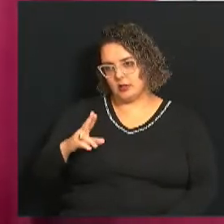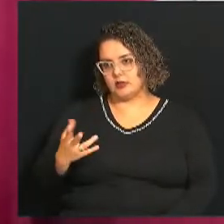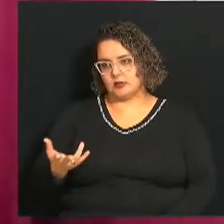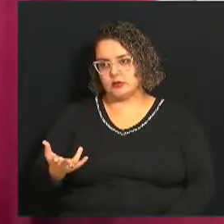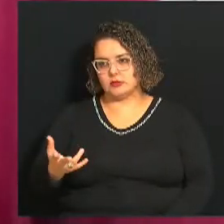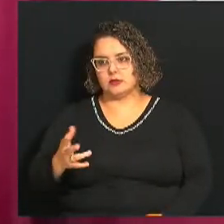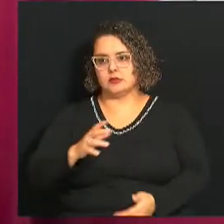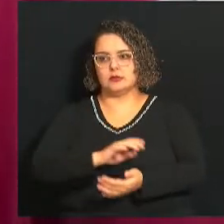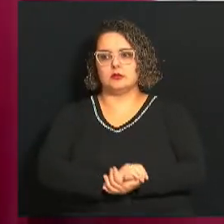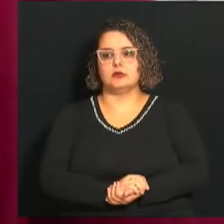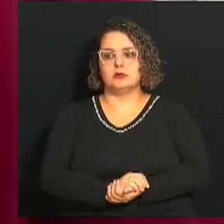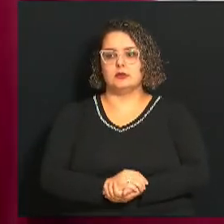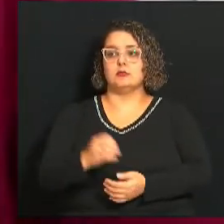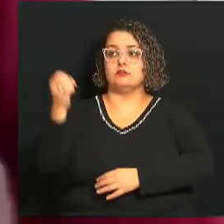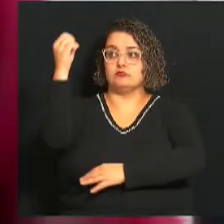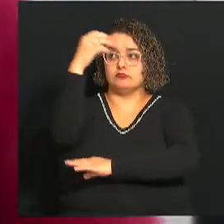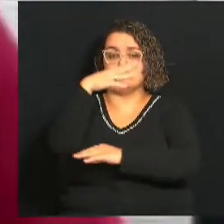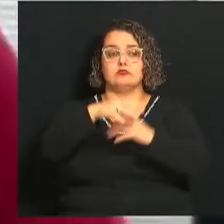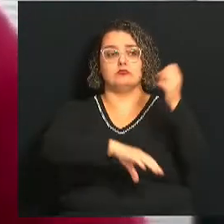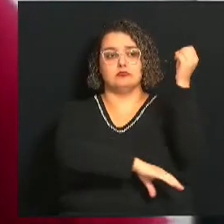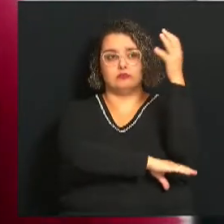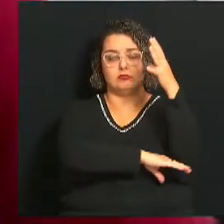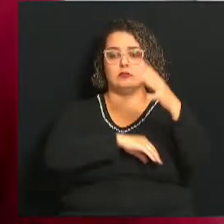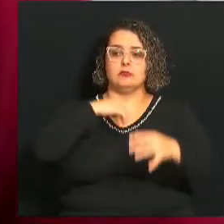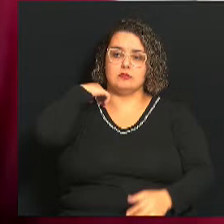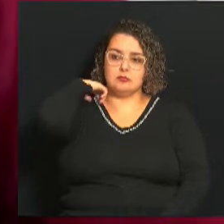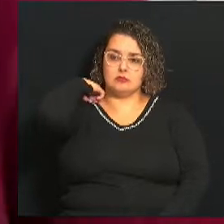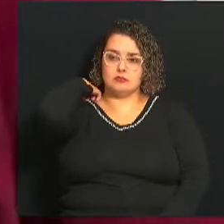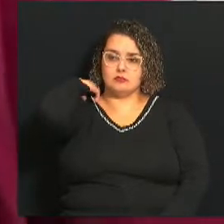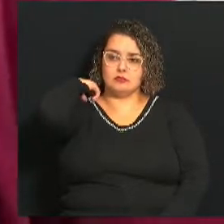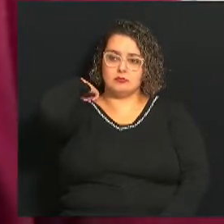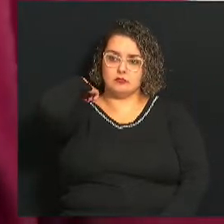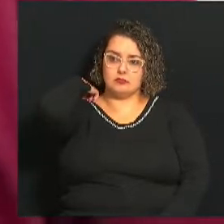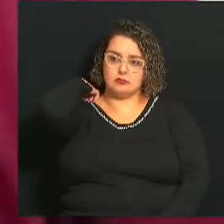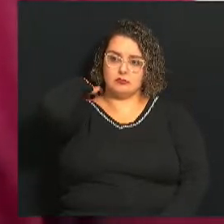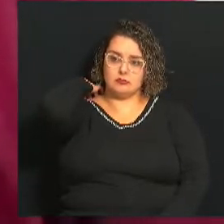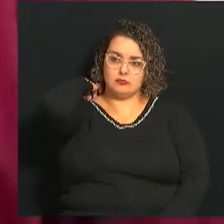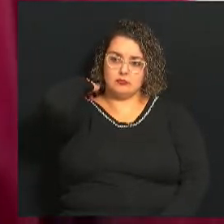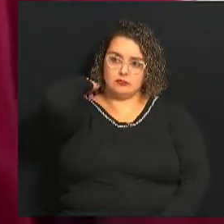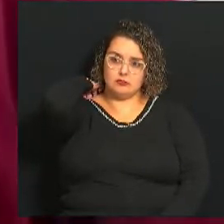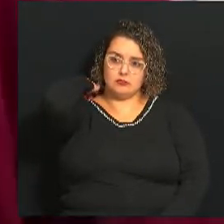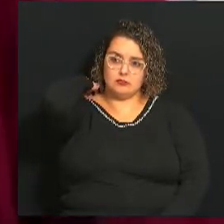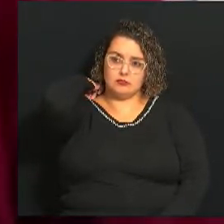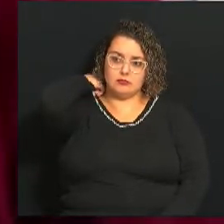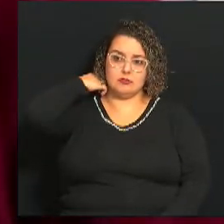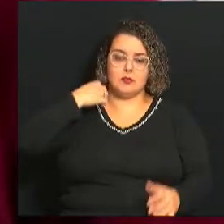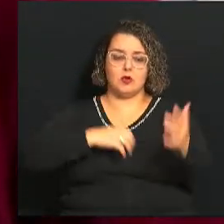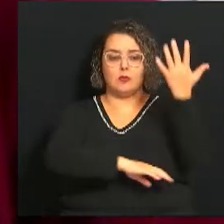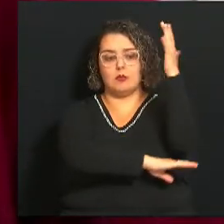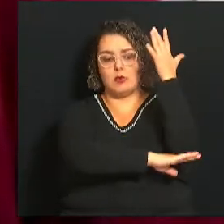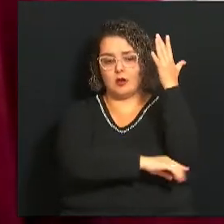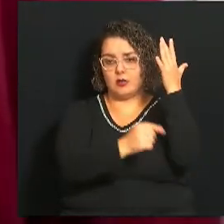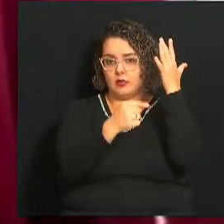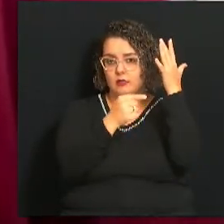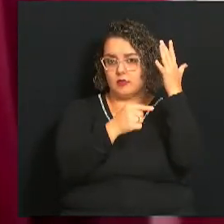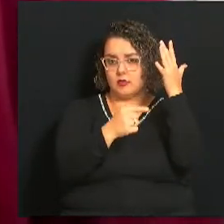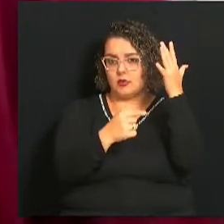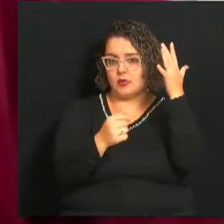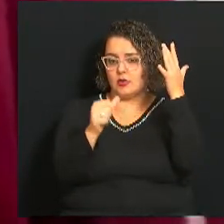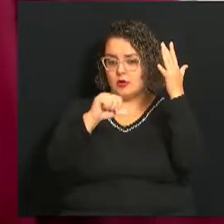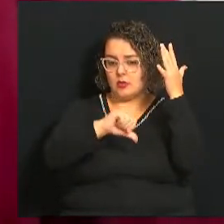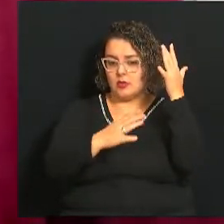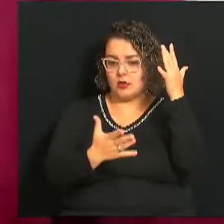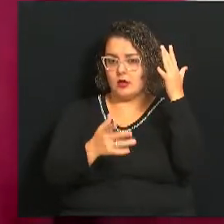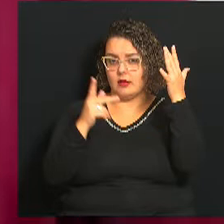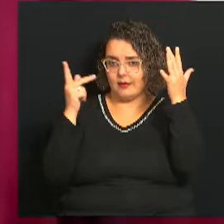iluminação pública, viu? Diga-se de passagem que, às vezes, uma árvore inadequada, ela atrapalha e prejudica a iluminação